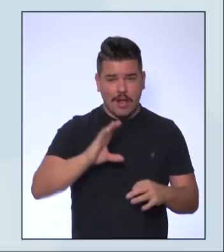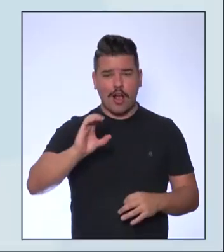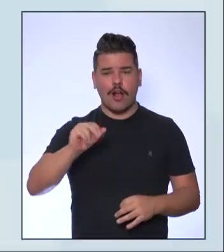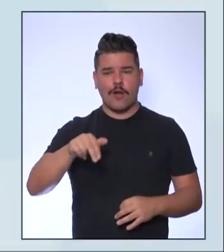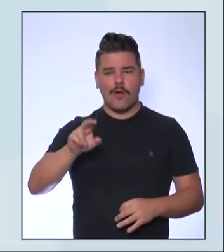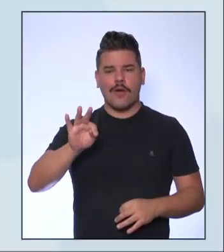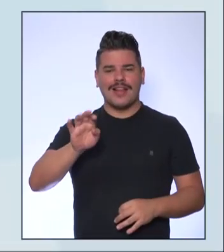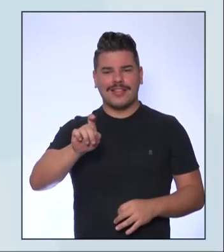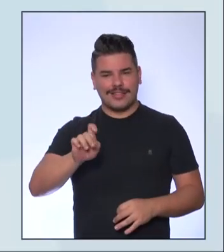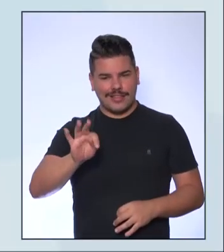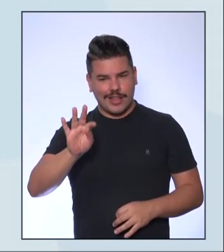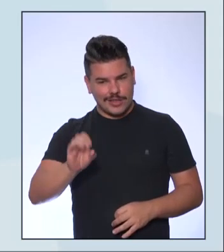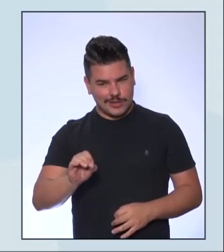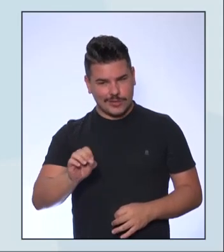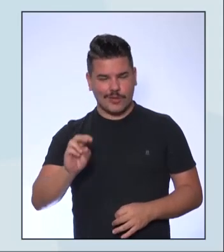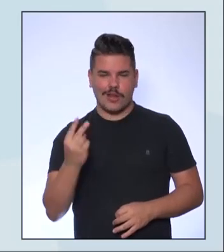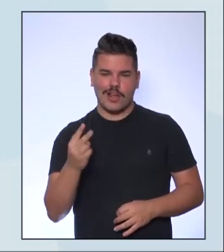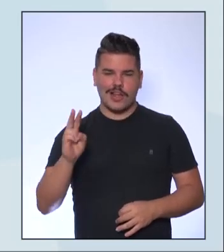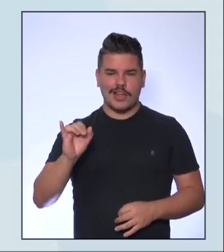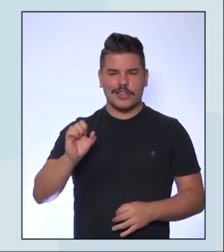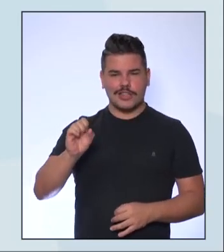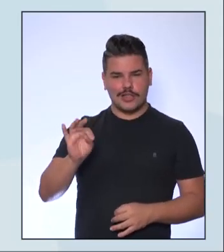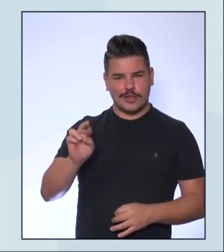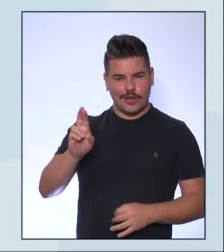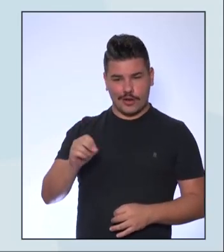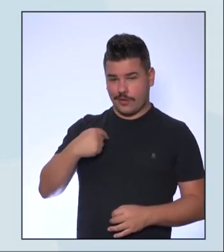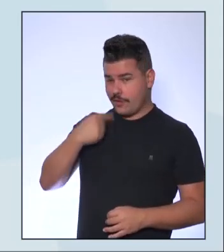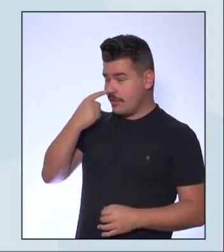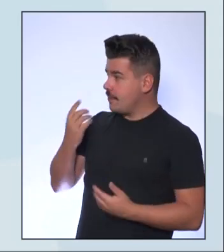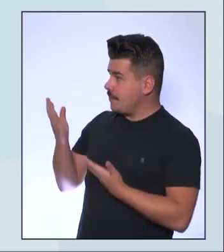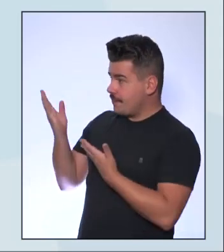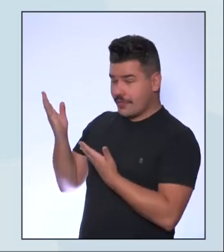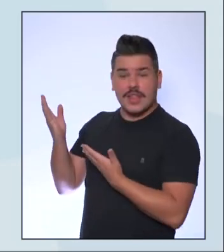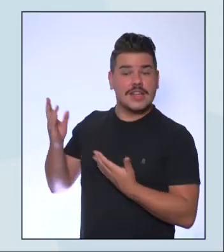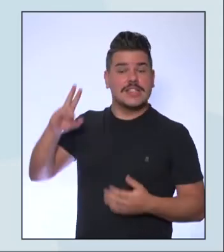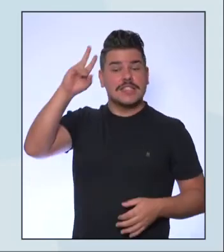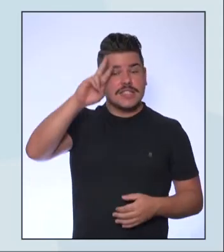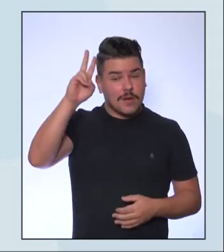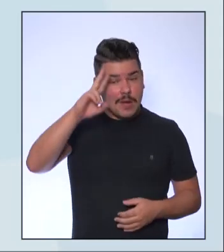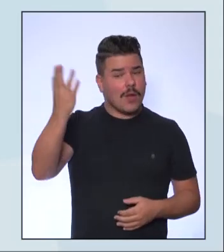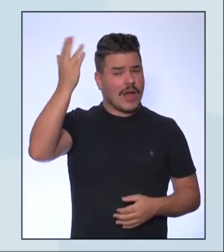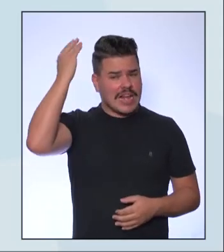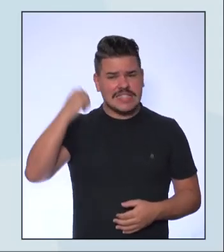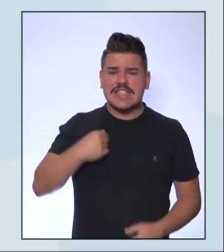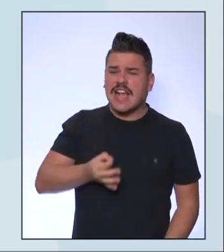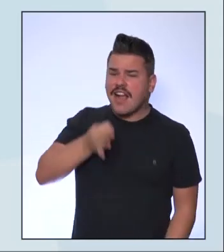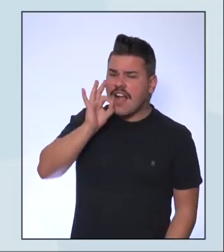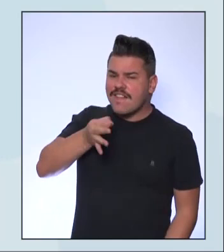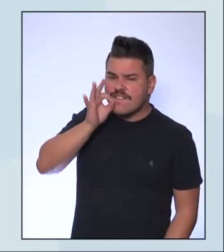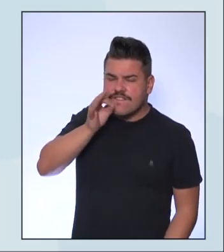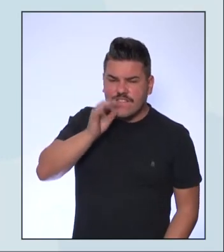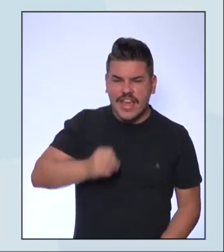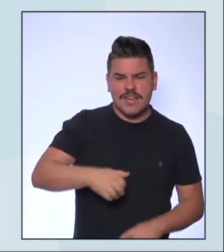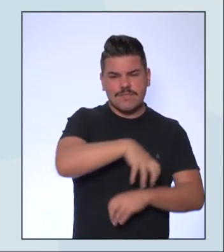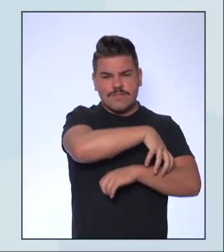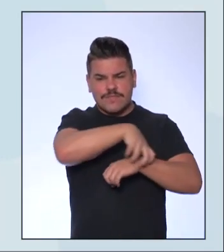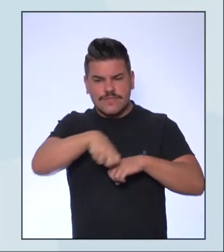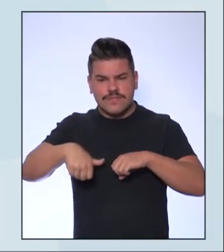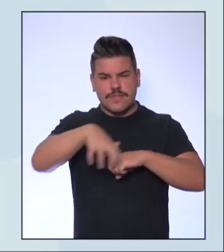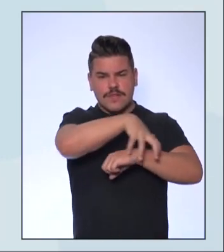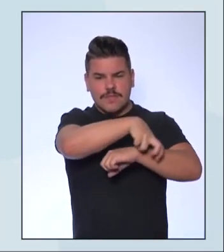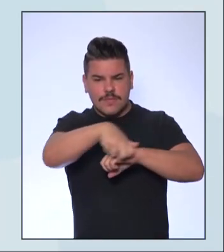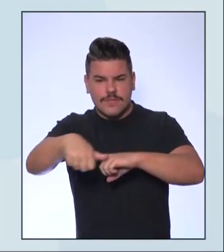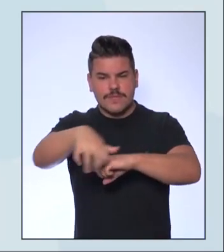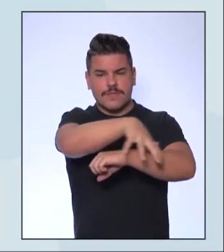ideia. São Paulo era uma grande produtora de café. Não sei se vocês se lembram dessa aula do professor, que era uma